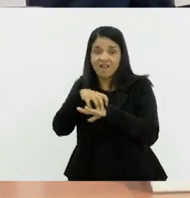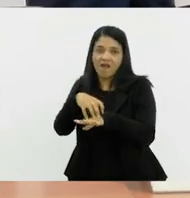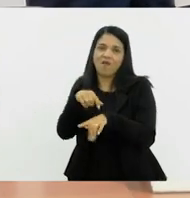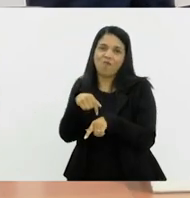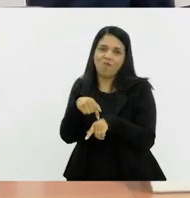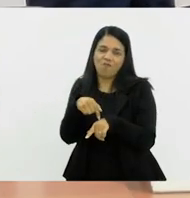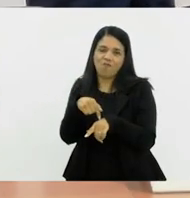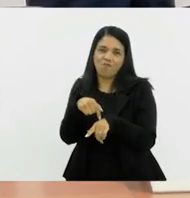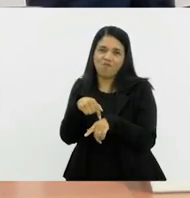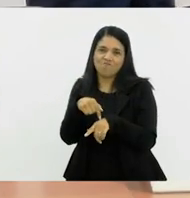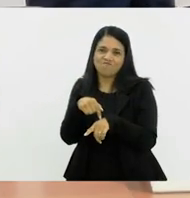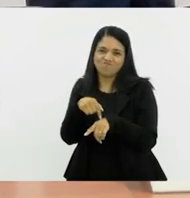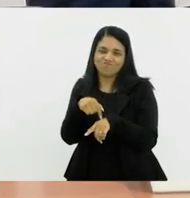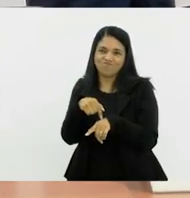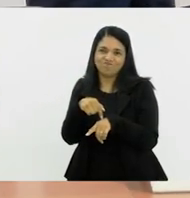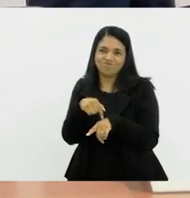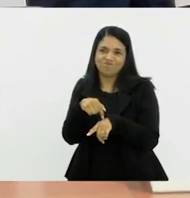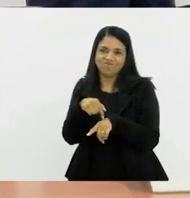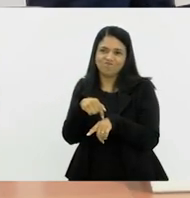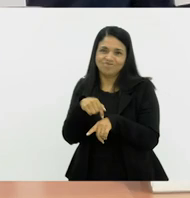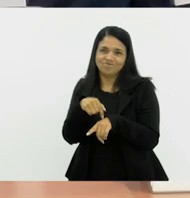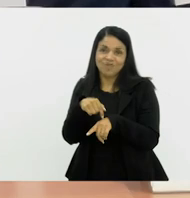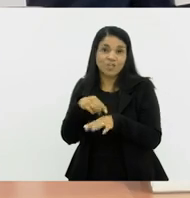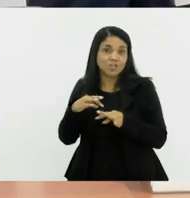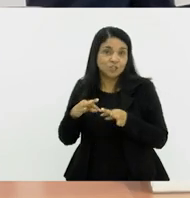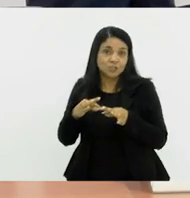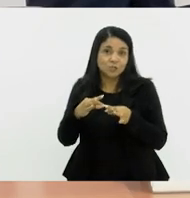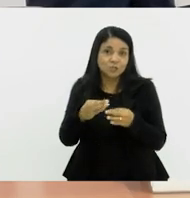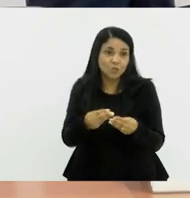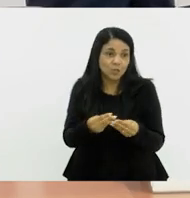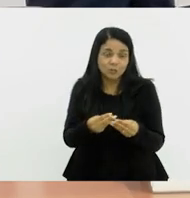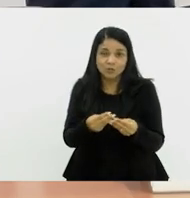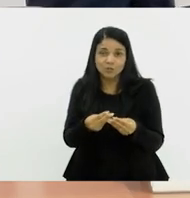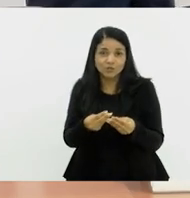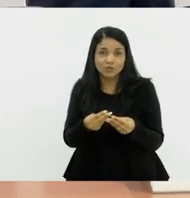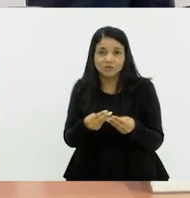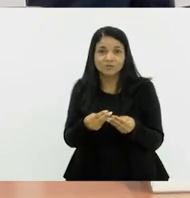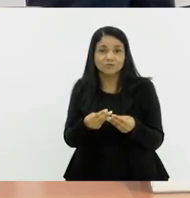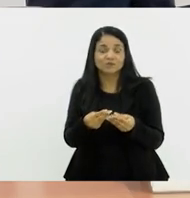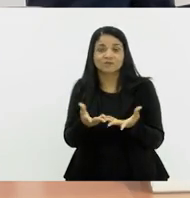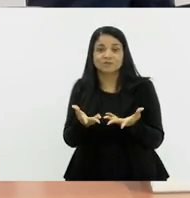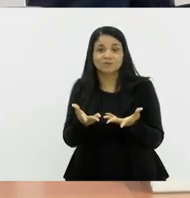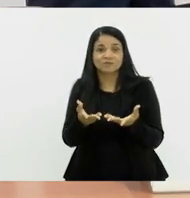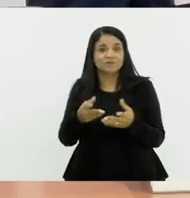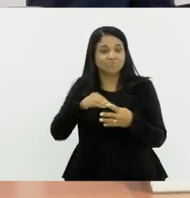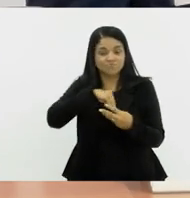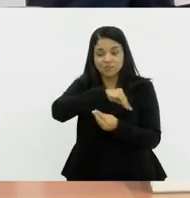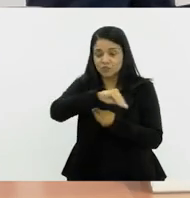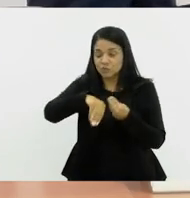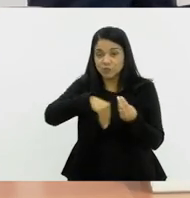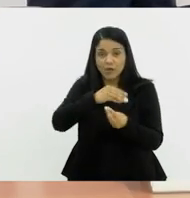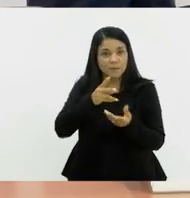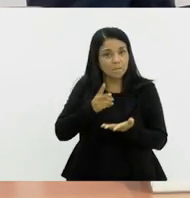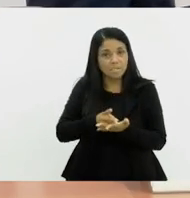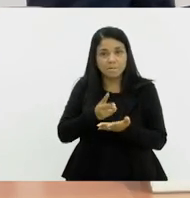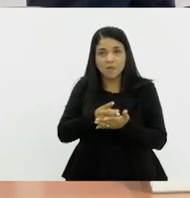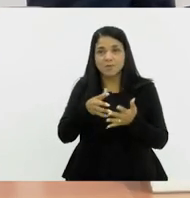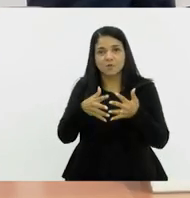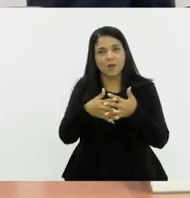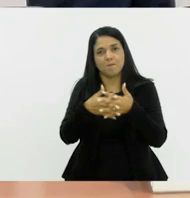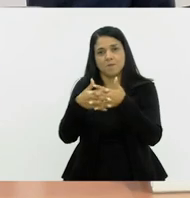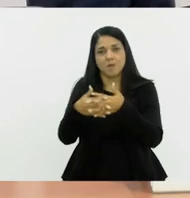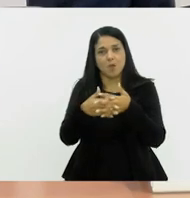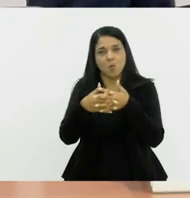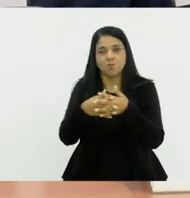ela, para ela, dado todas as falências, ela bota no mesmo caminhão que vem para o Rio, que é o transporte que